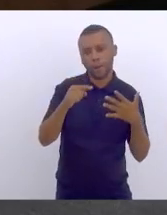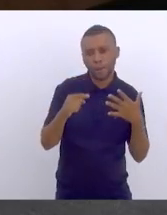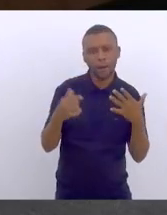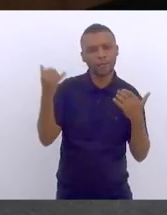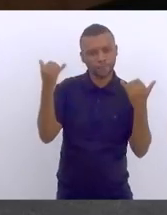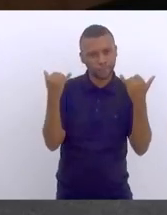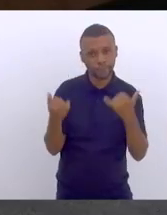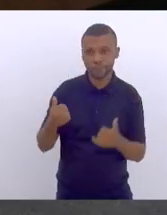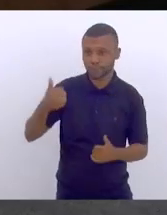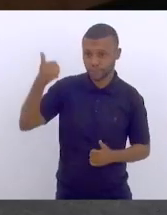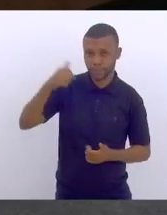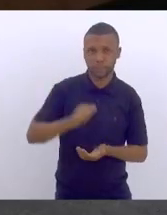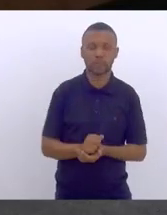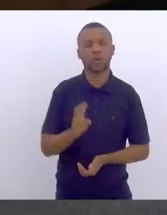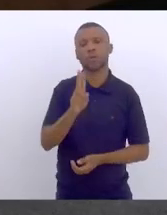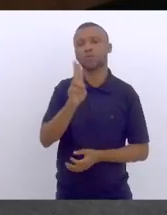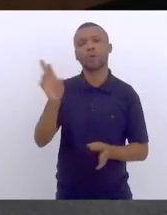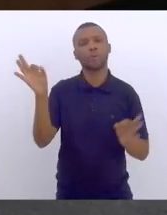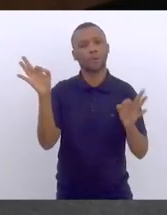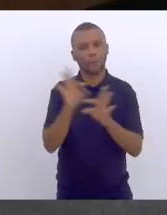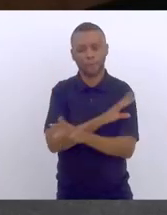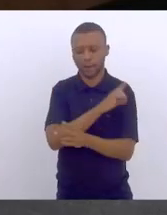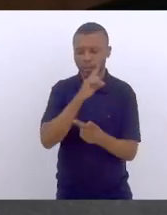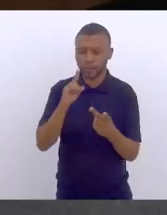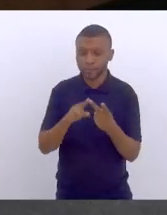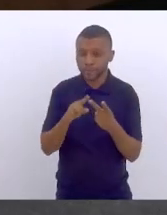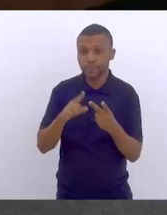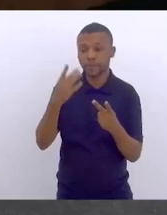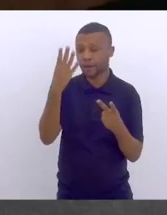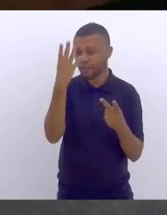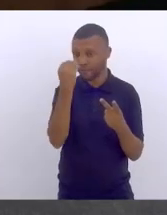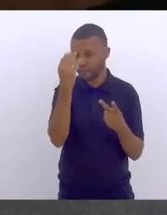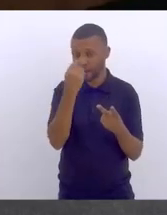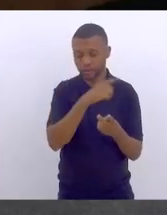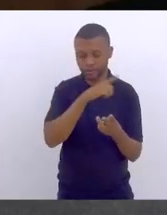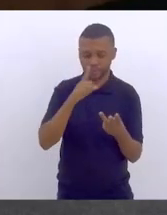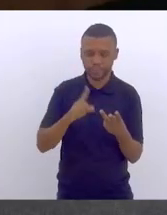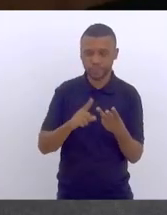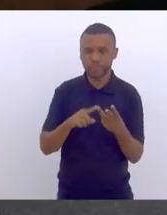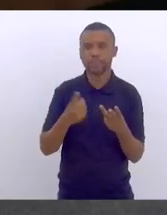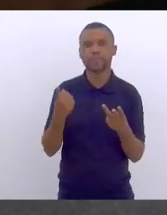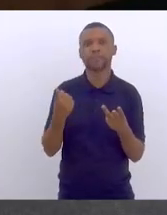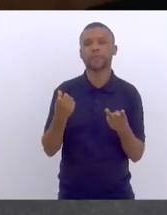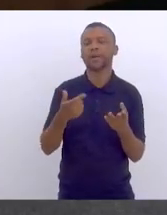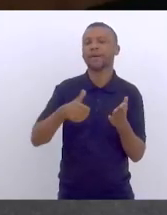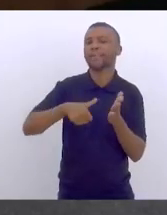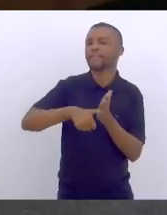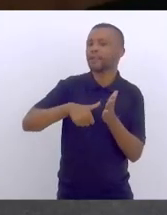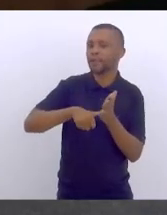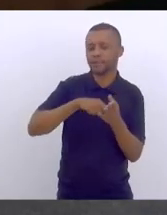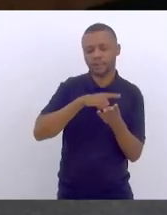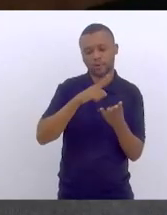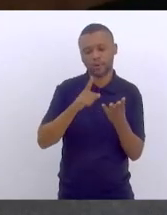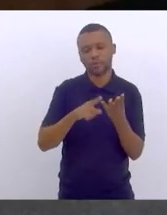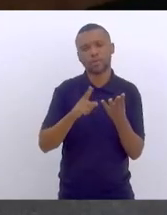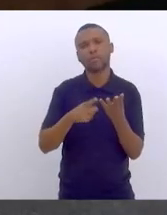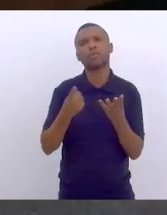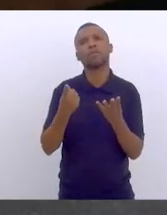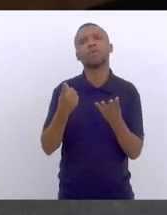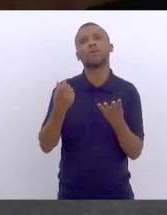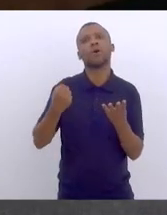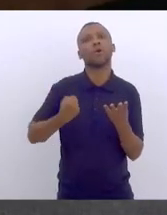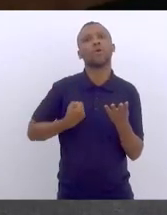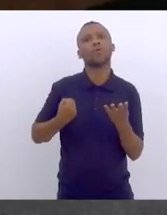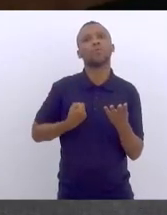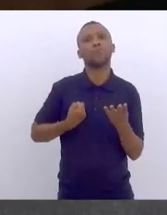informações. 1. Nome completo. 2. Fotografia. 3. Filiação. 4. Número de registro